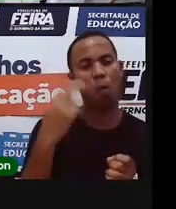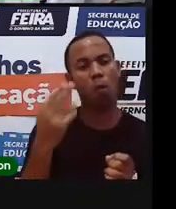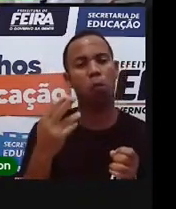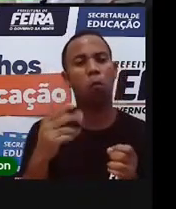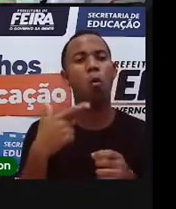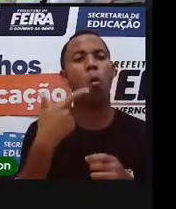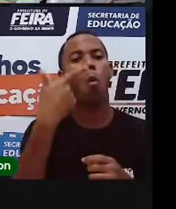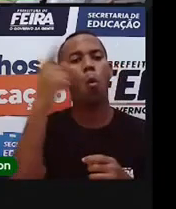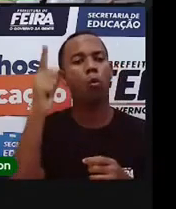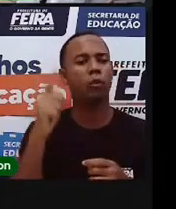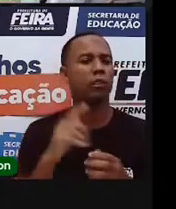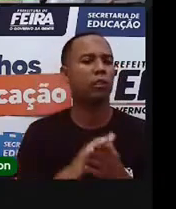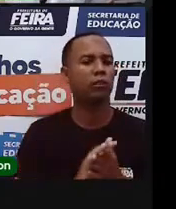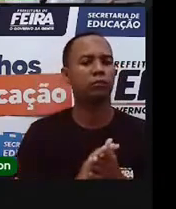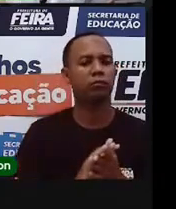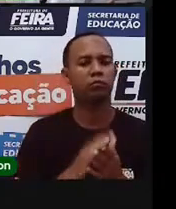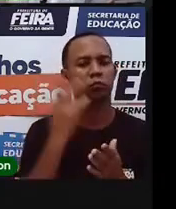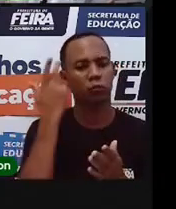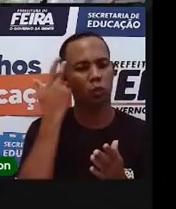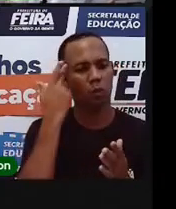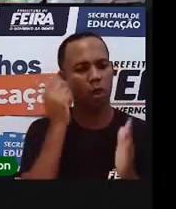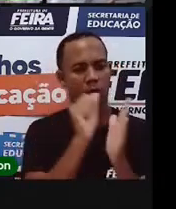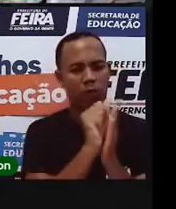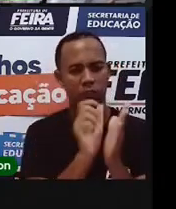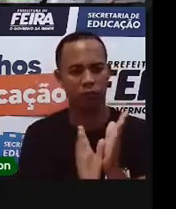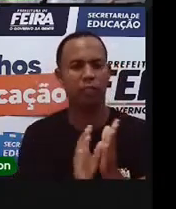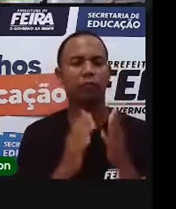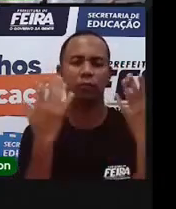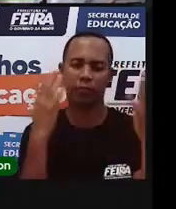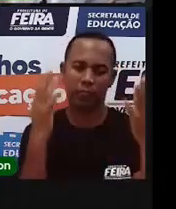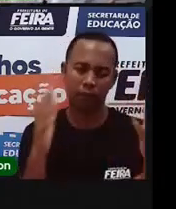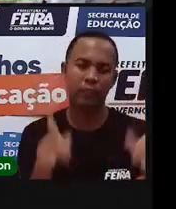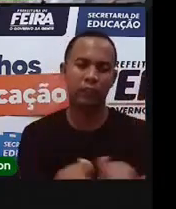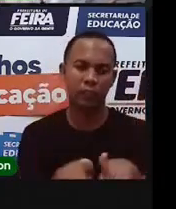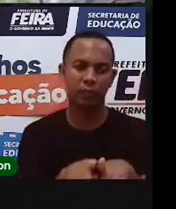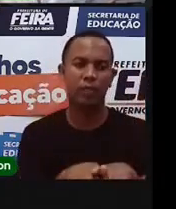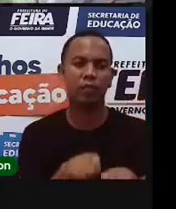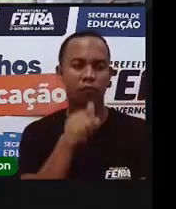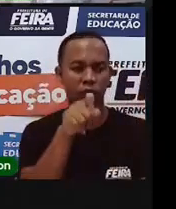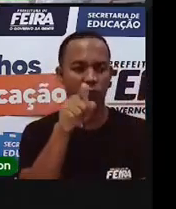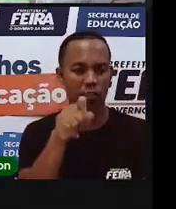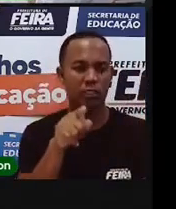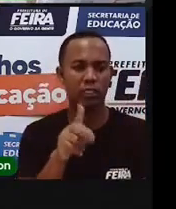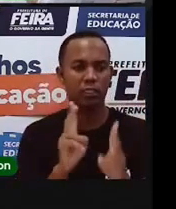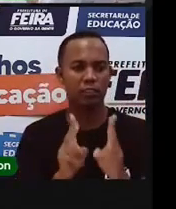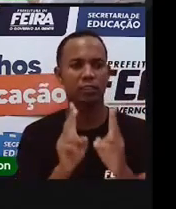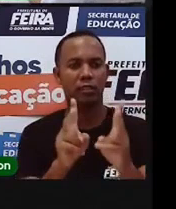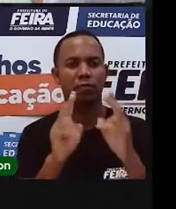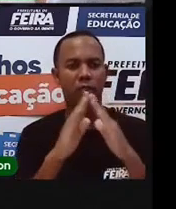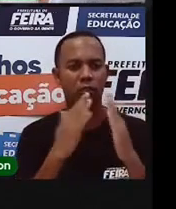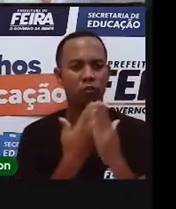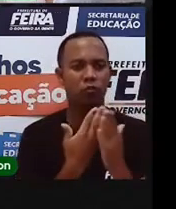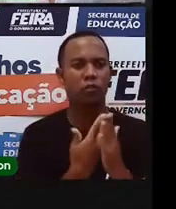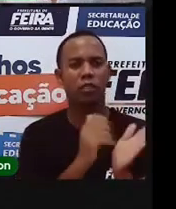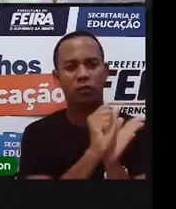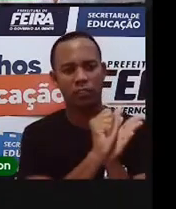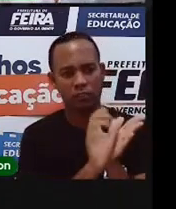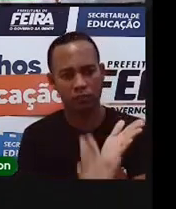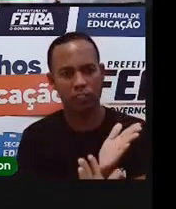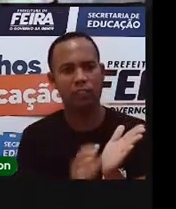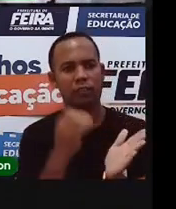utilizar, ele vai fazer uma outra atividade com vocês e parabéns também. Vocês irão estar sempre fazendo alguma atividade,